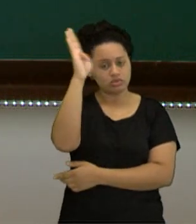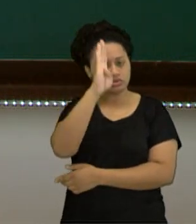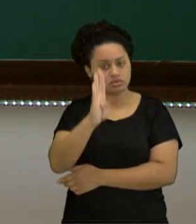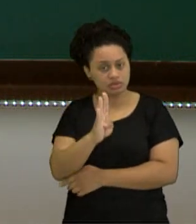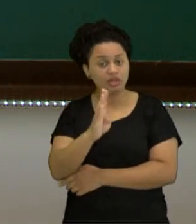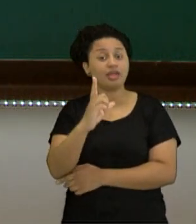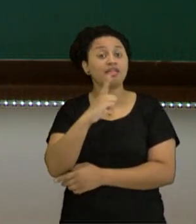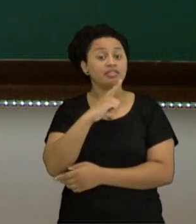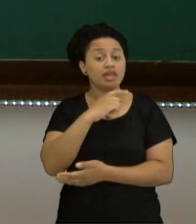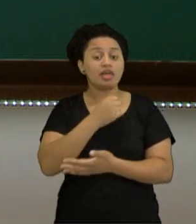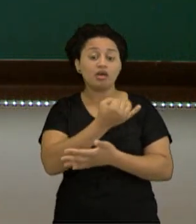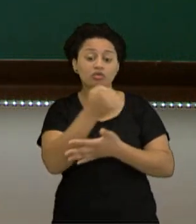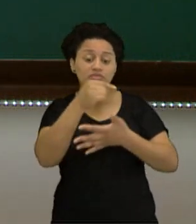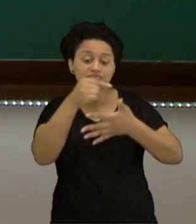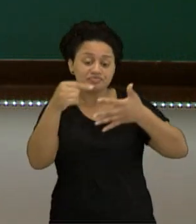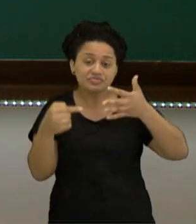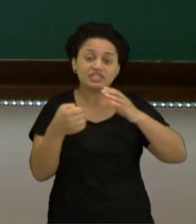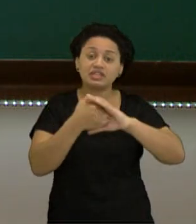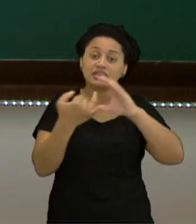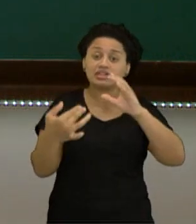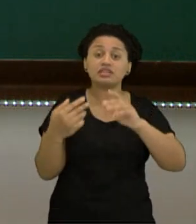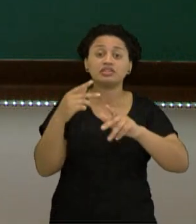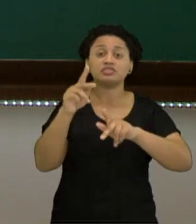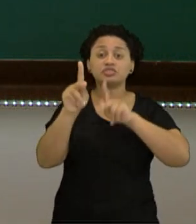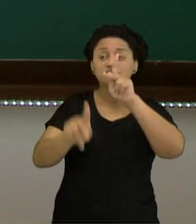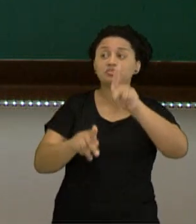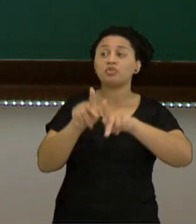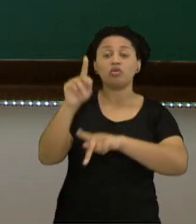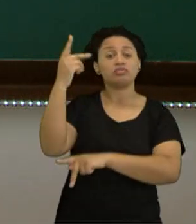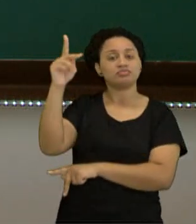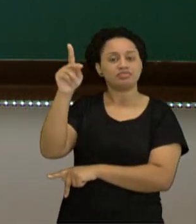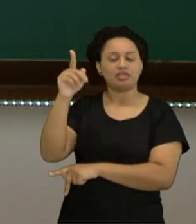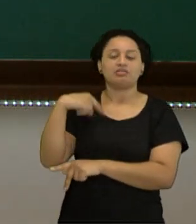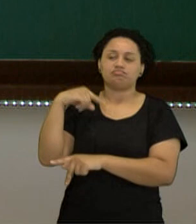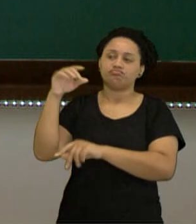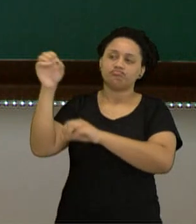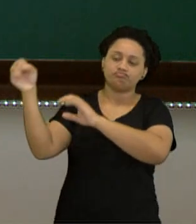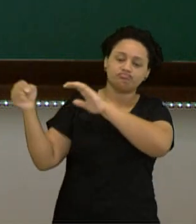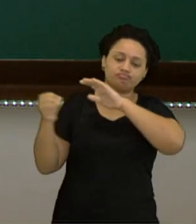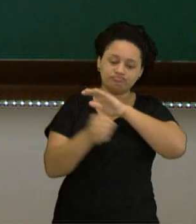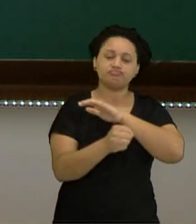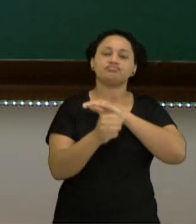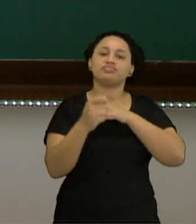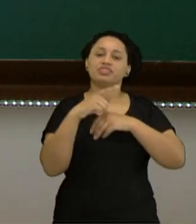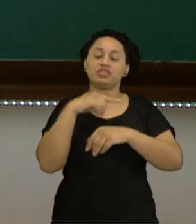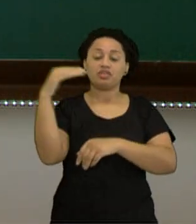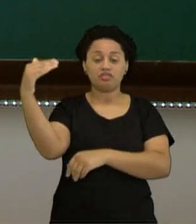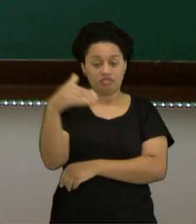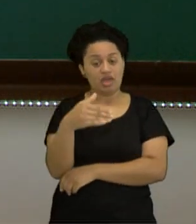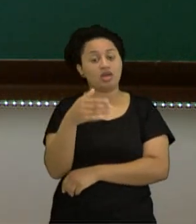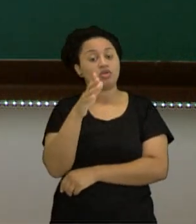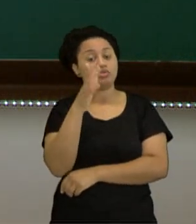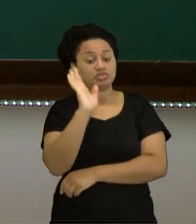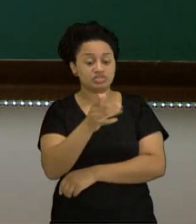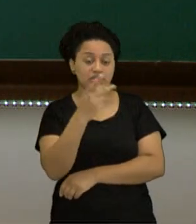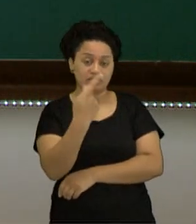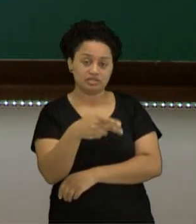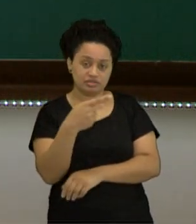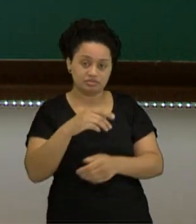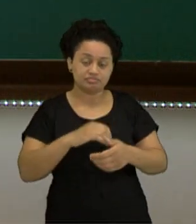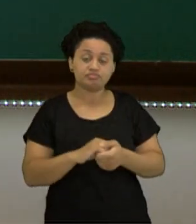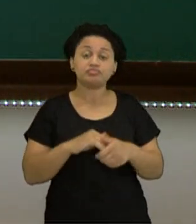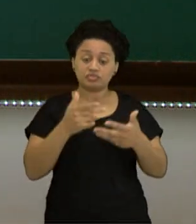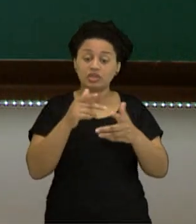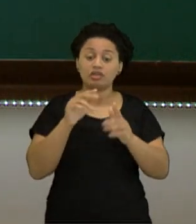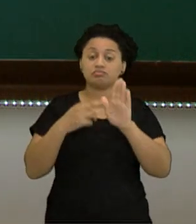tenho referências nos povos que foram trazidos ou que vieram ou que já estavam aqui. Entre